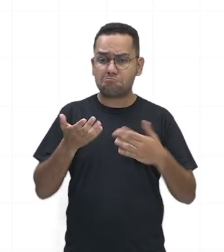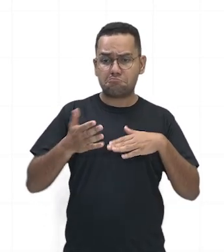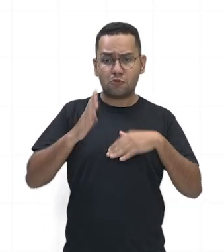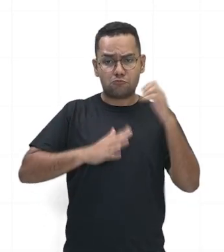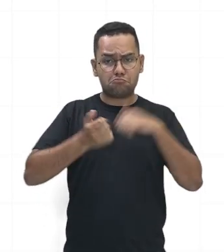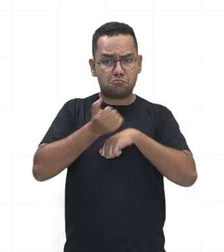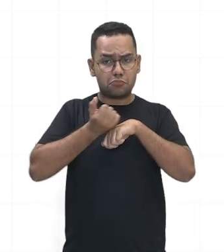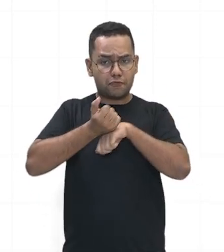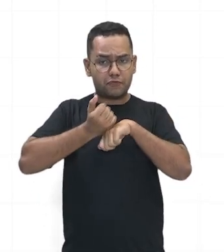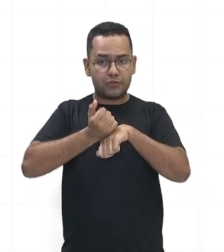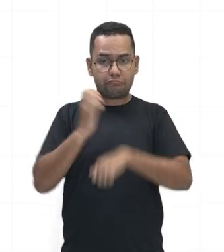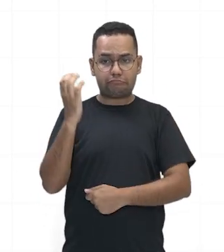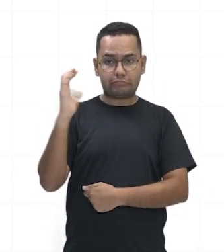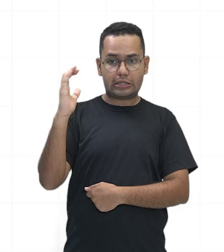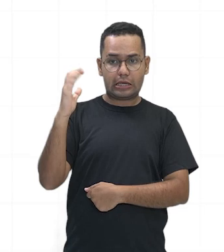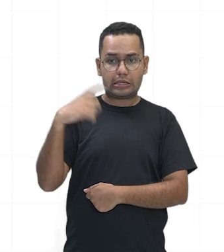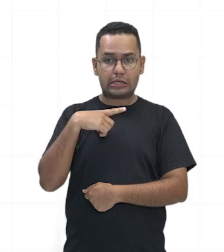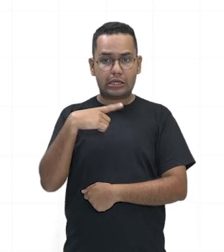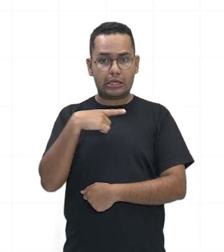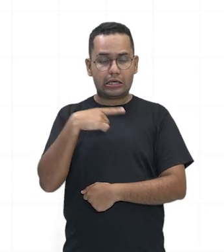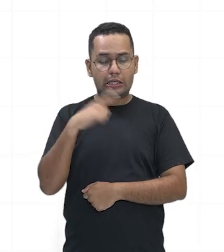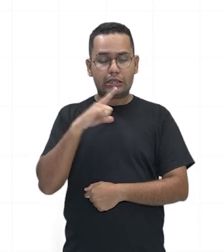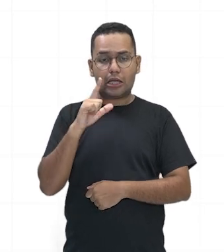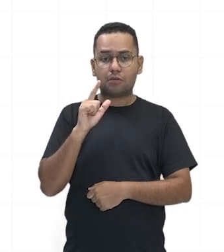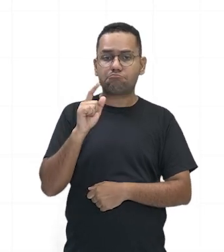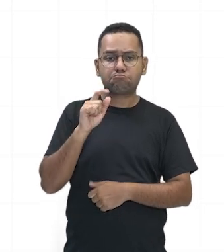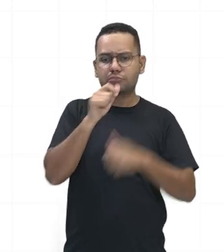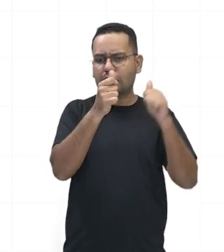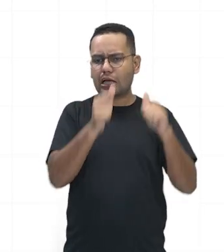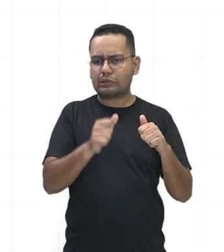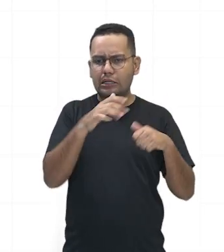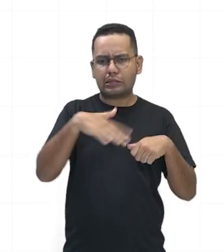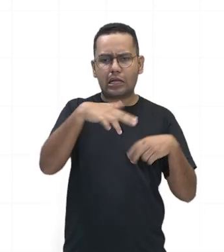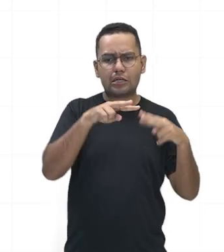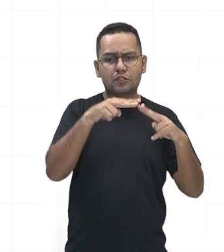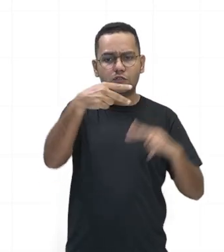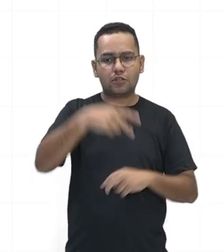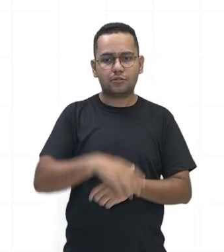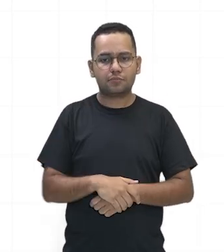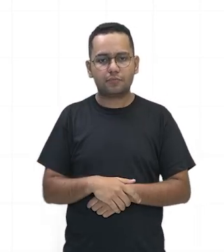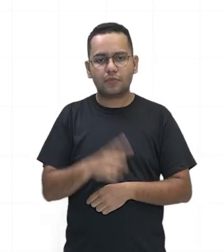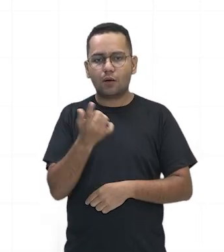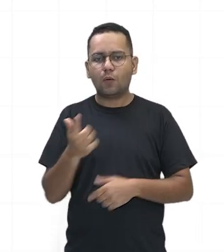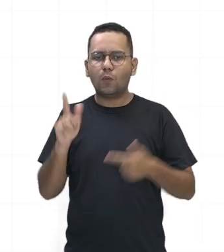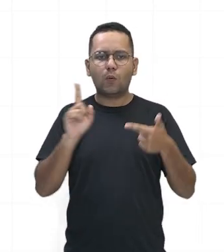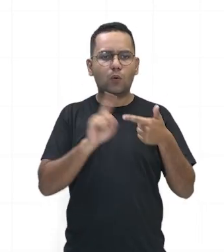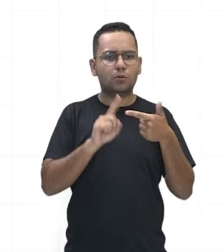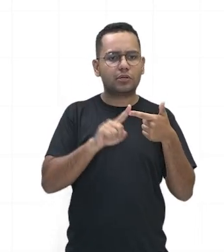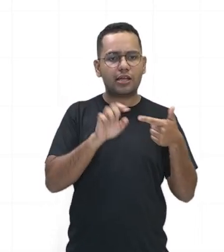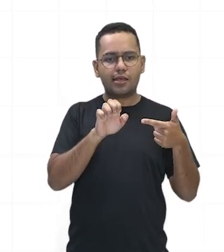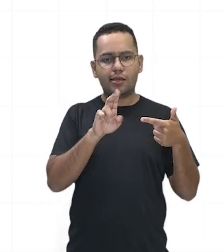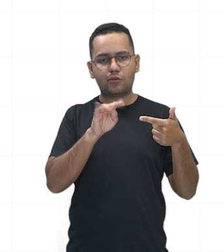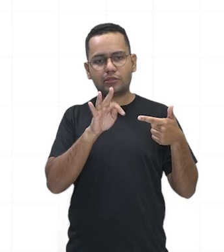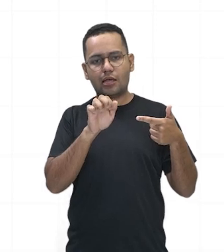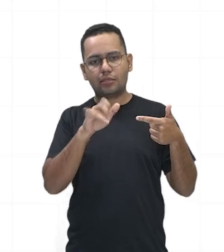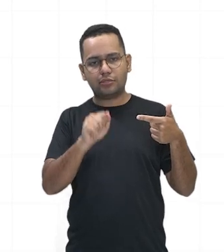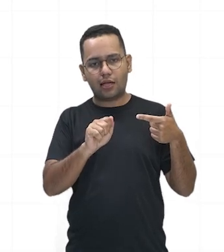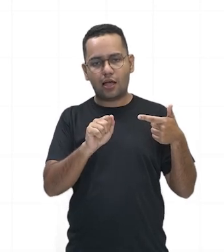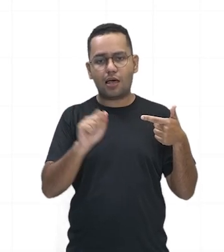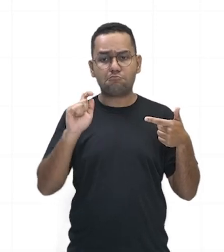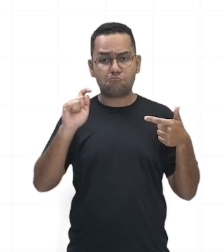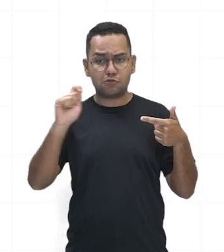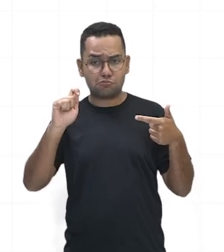dimensão da edição genética, né? A eutanásia e o suicídio assistido, o consentimento informado